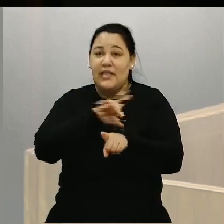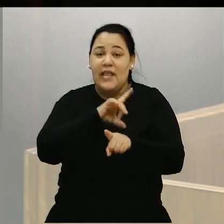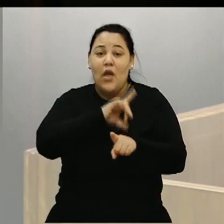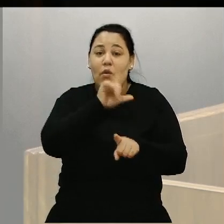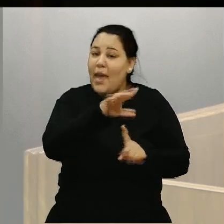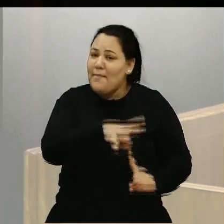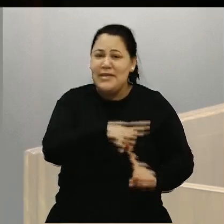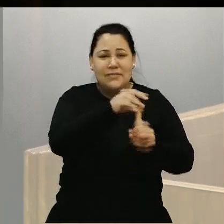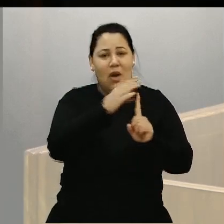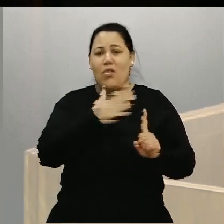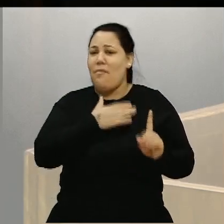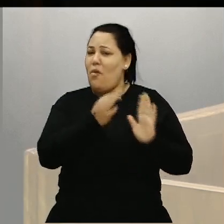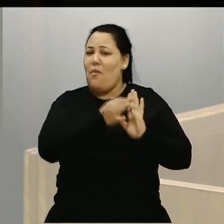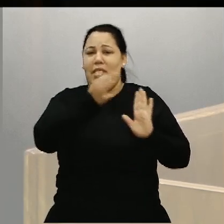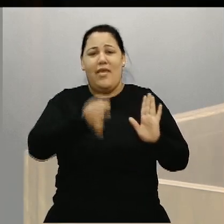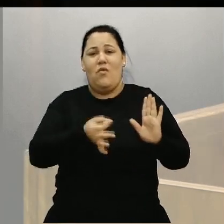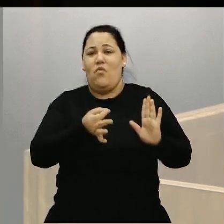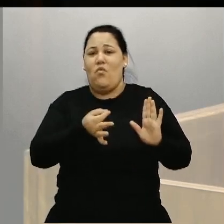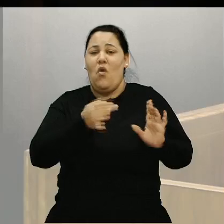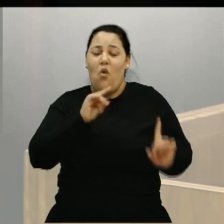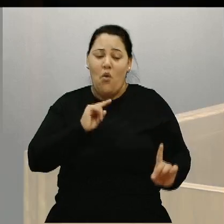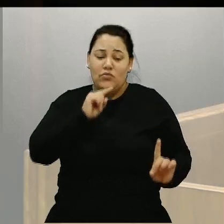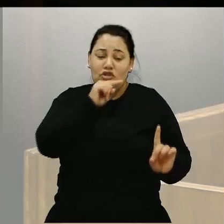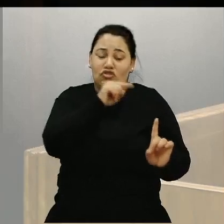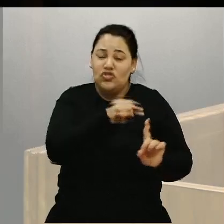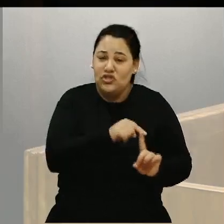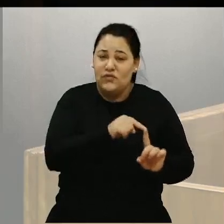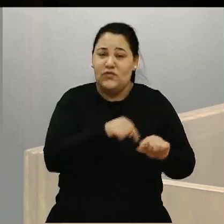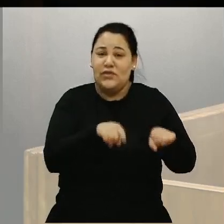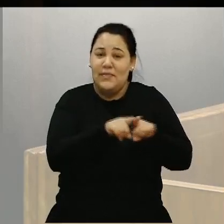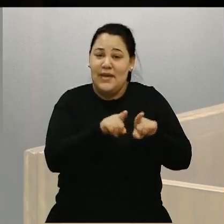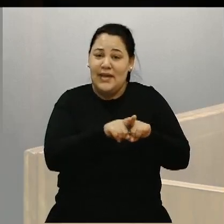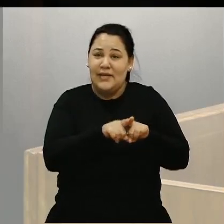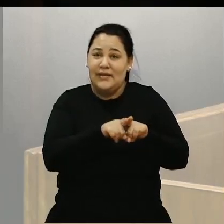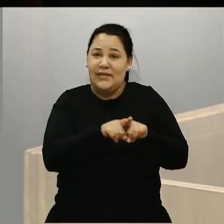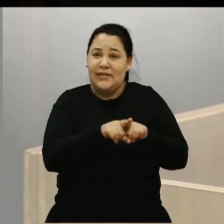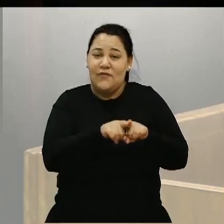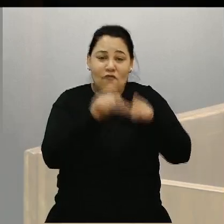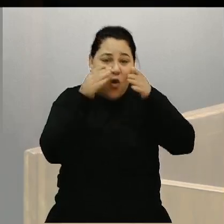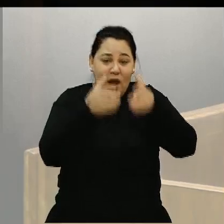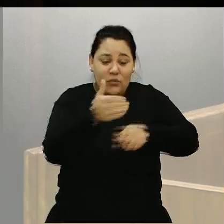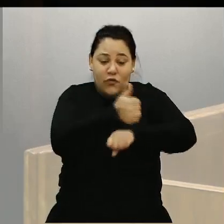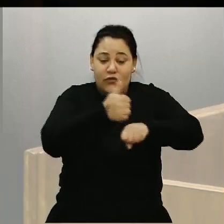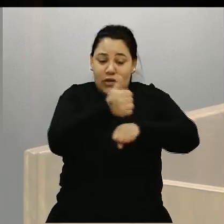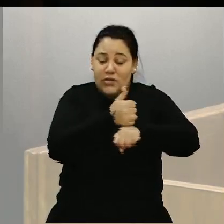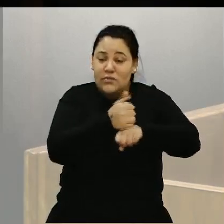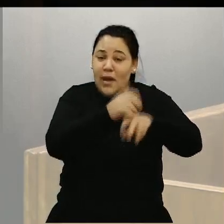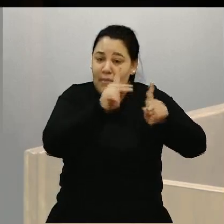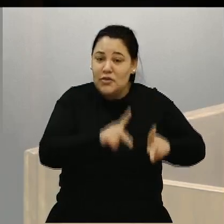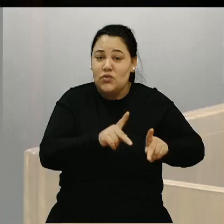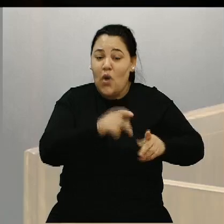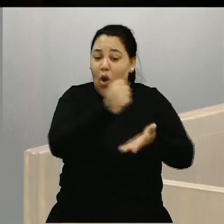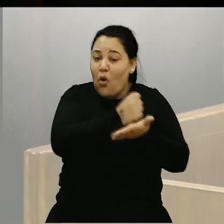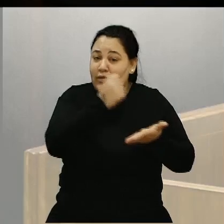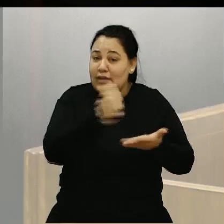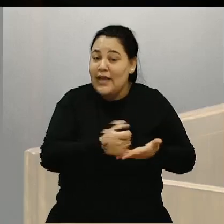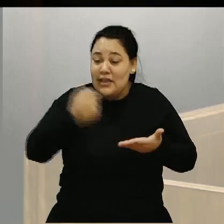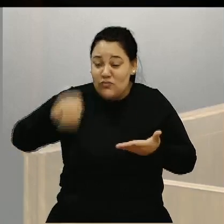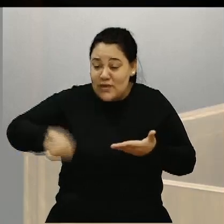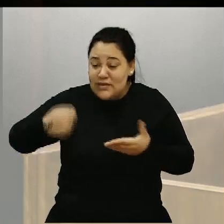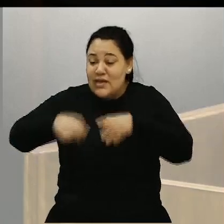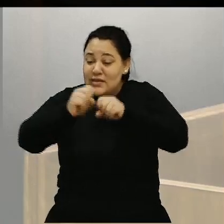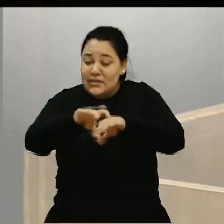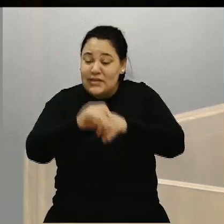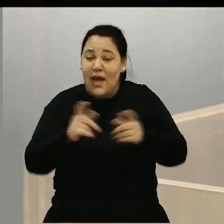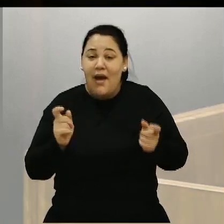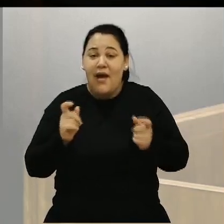meu ponto de vista: a intenção e o direcionamento na capacitação. Temos que capacitar pessoas. Nós